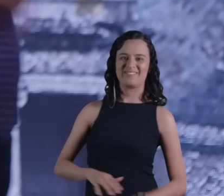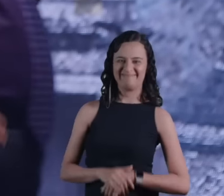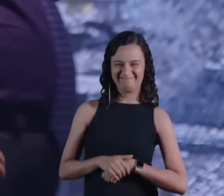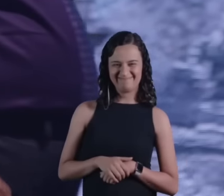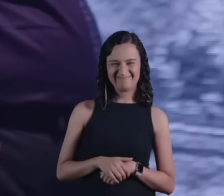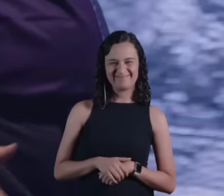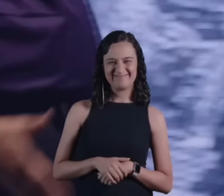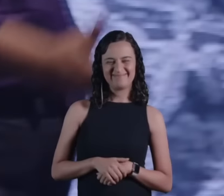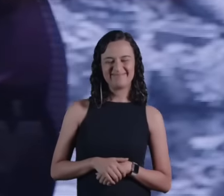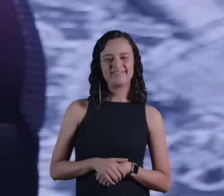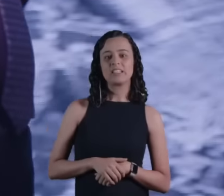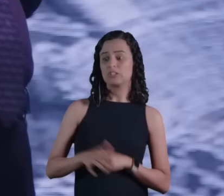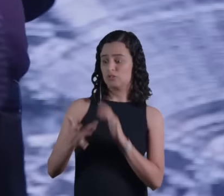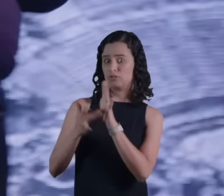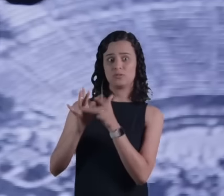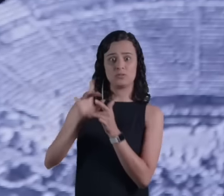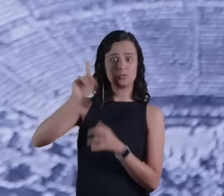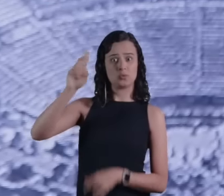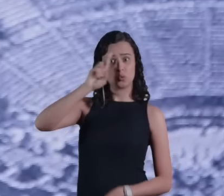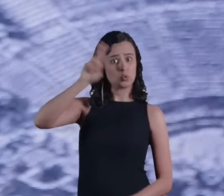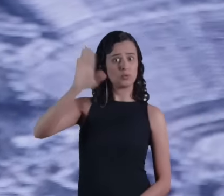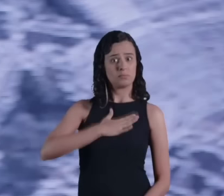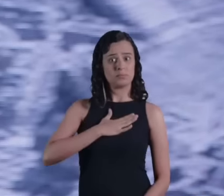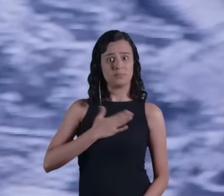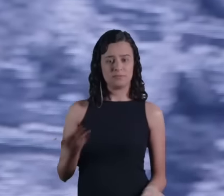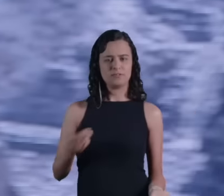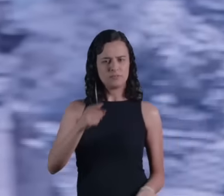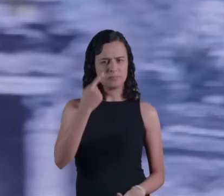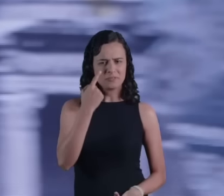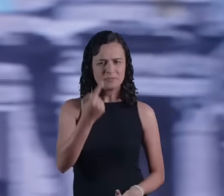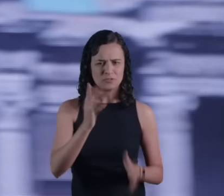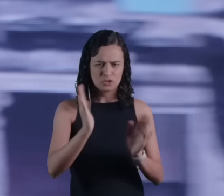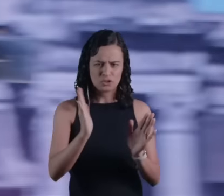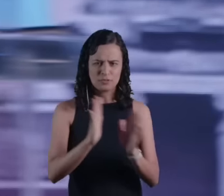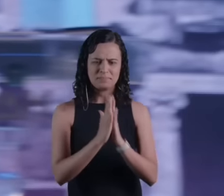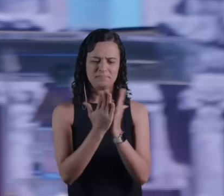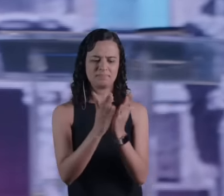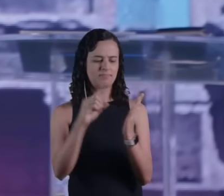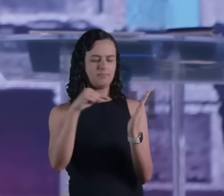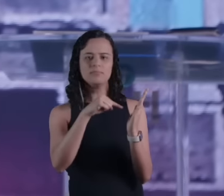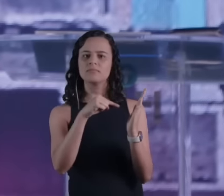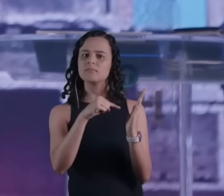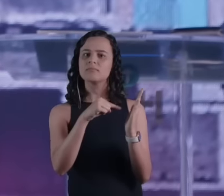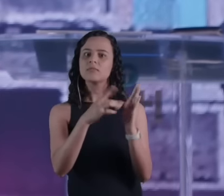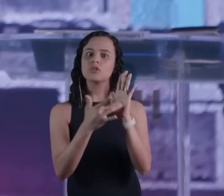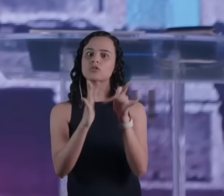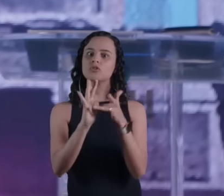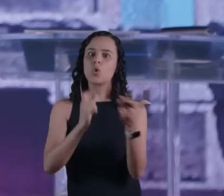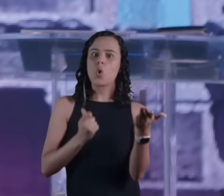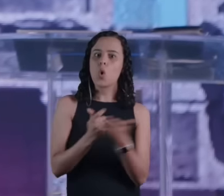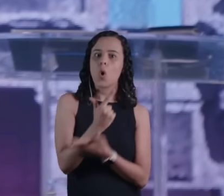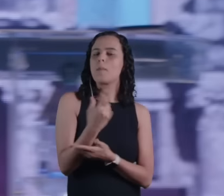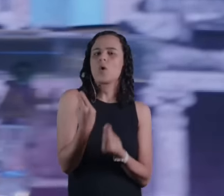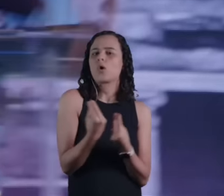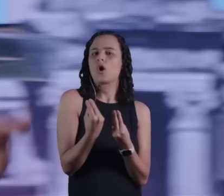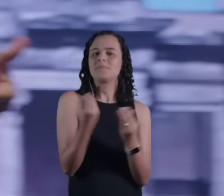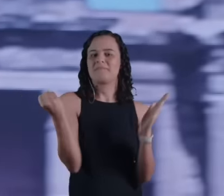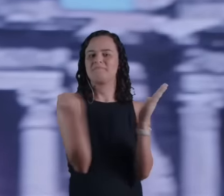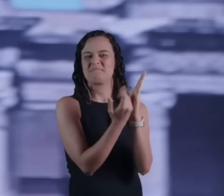Jesus. Você pertence a Ele. Você viu quando a Bíblia diz que Ele pagou, Ele nos comprou pelo